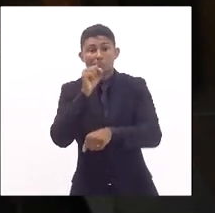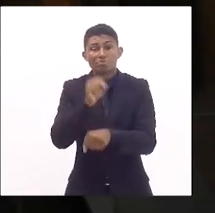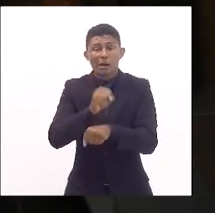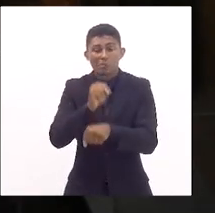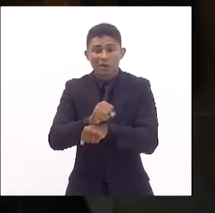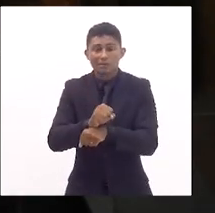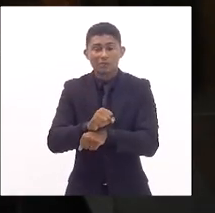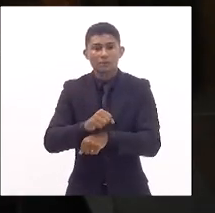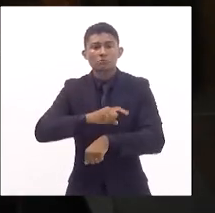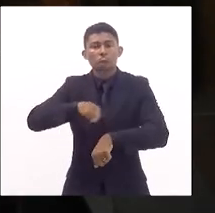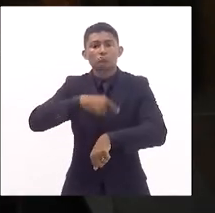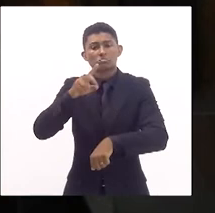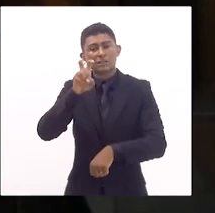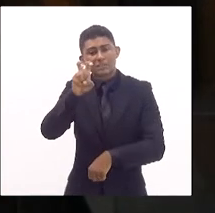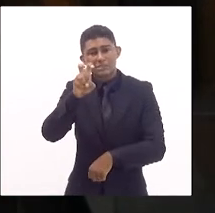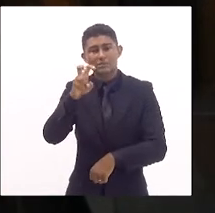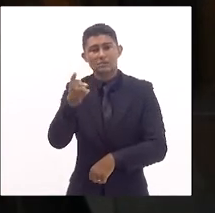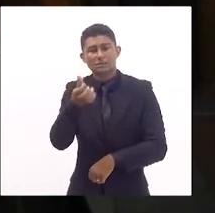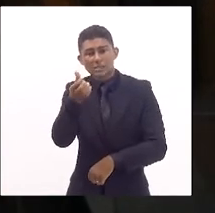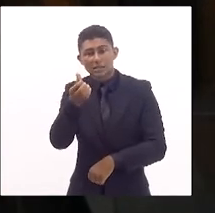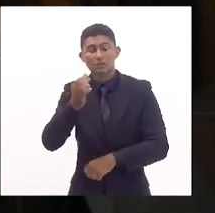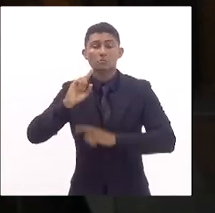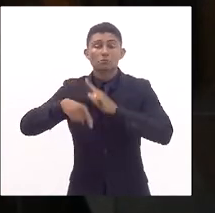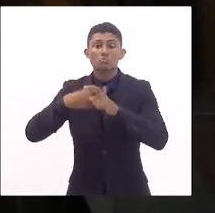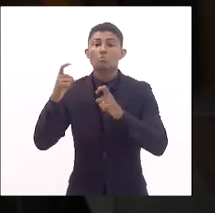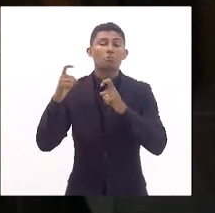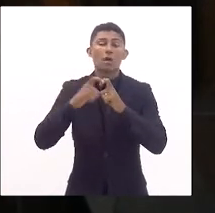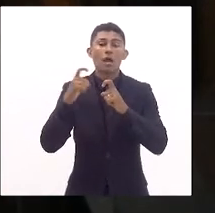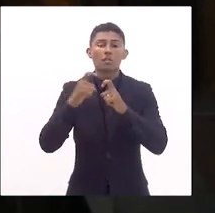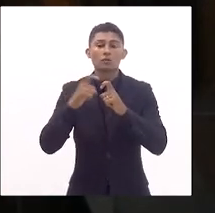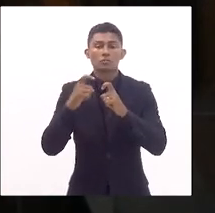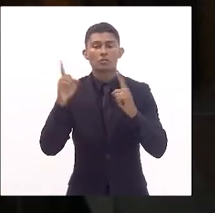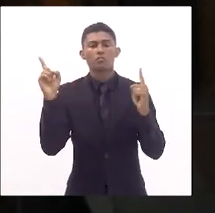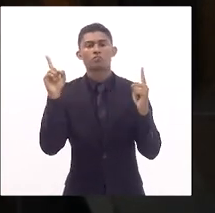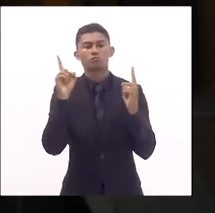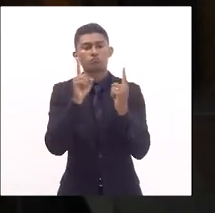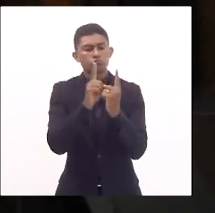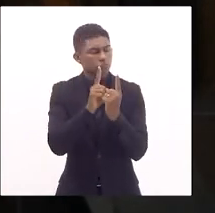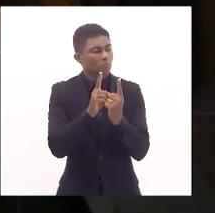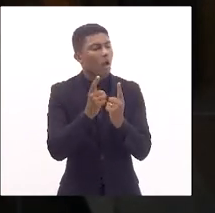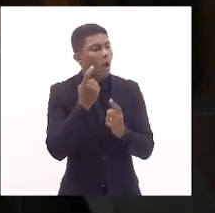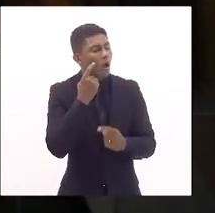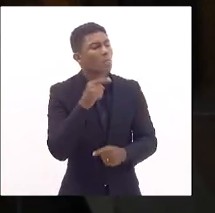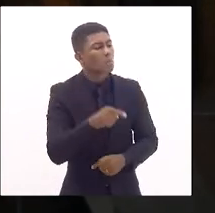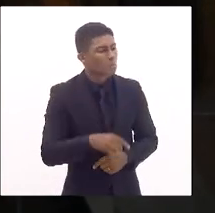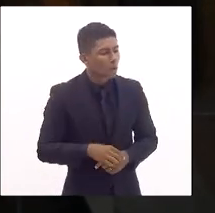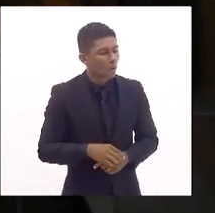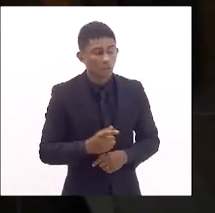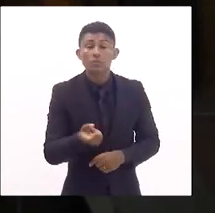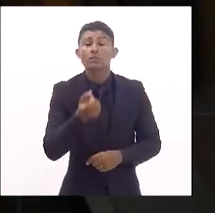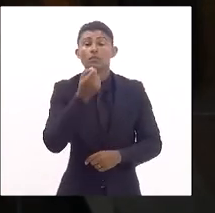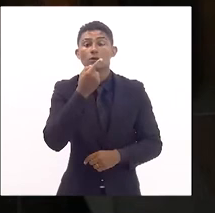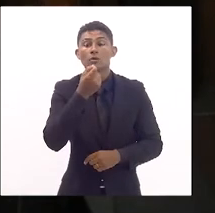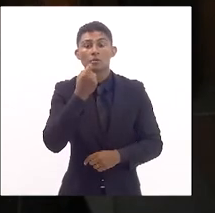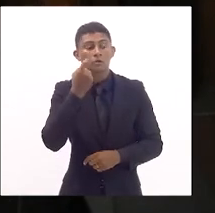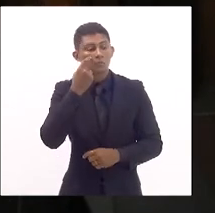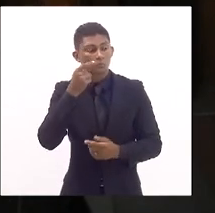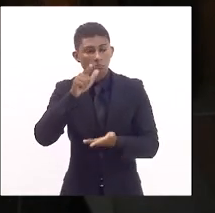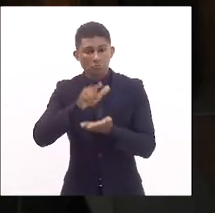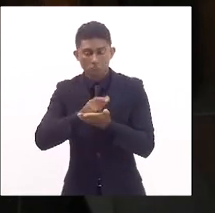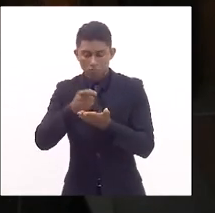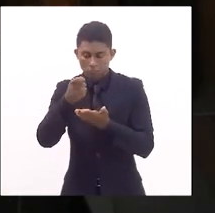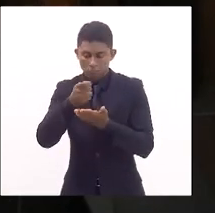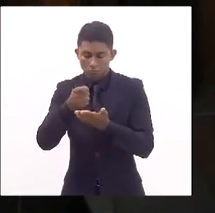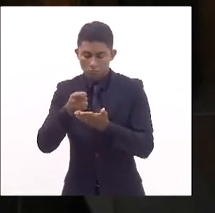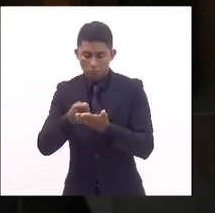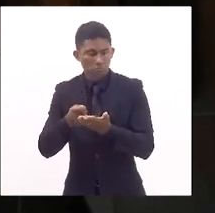horas esperando atendimentos e quando o médico receita o medicamento Presidente te ajudou ela leva um